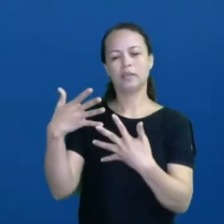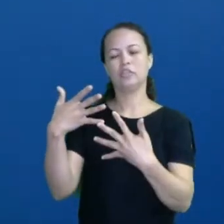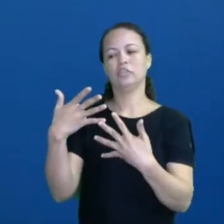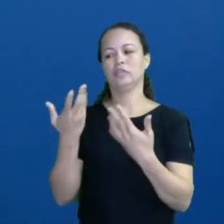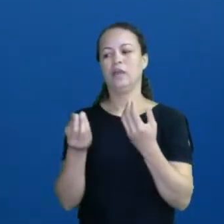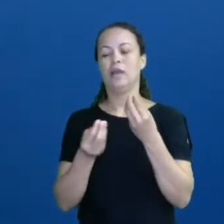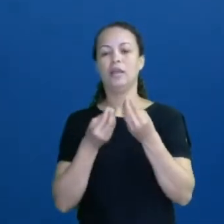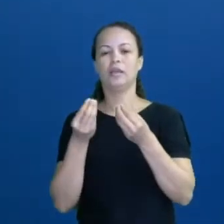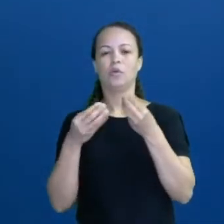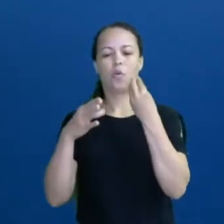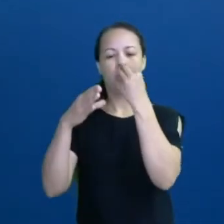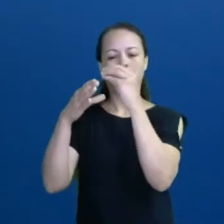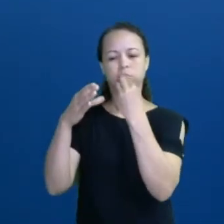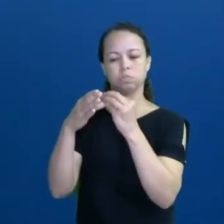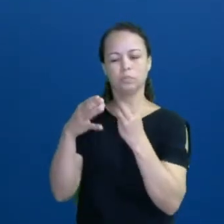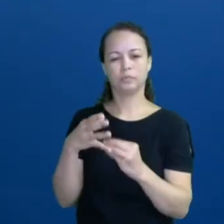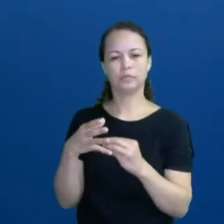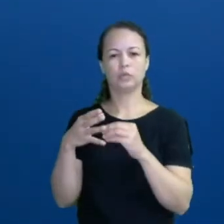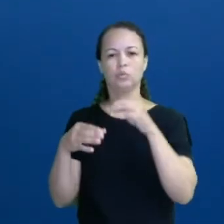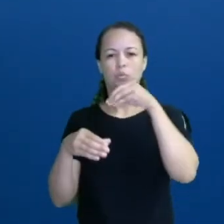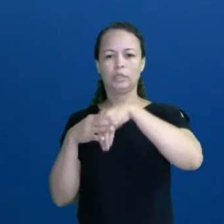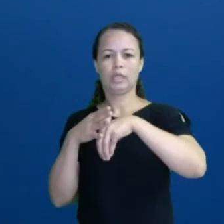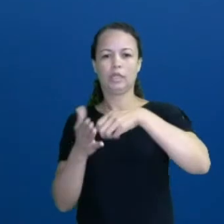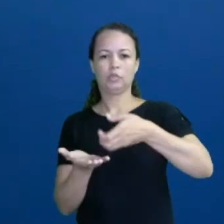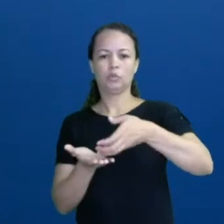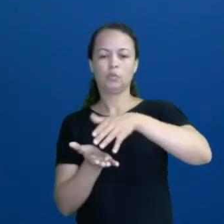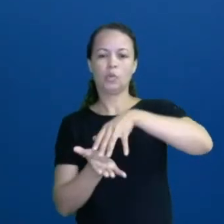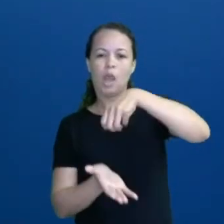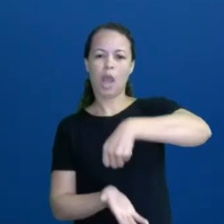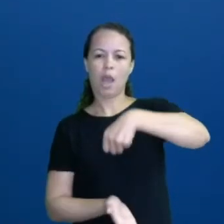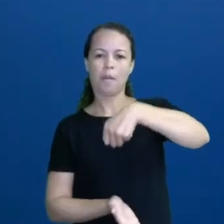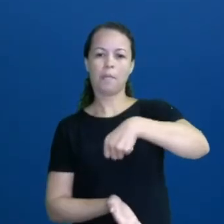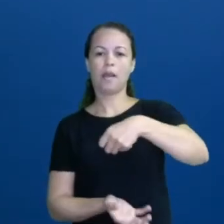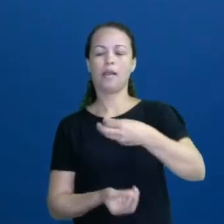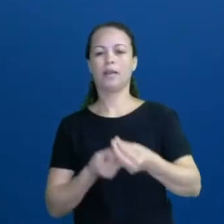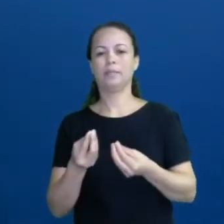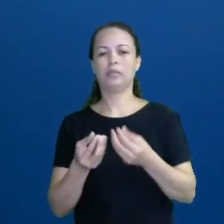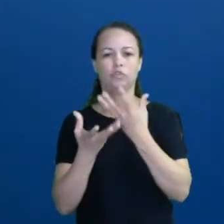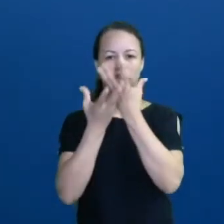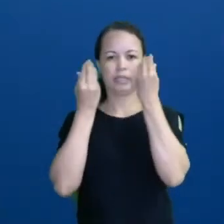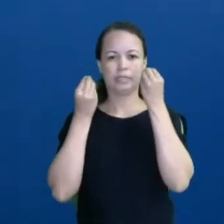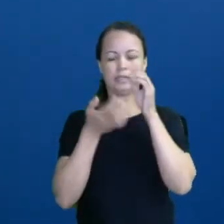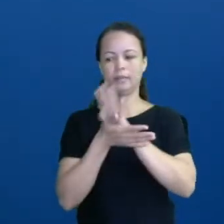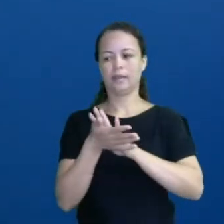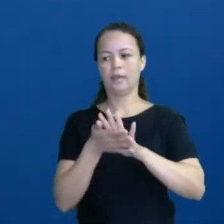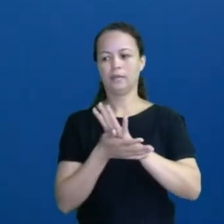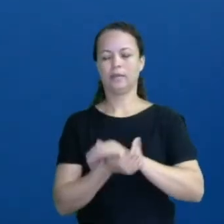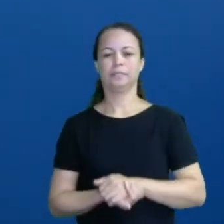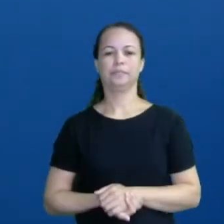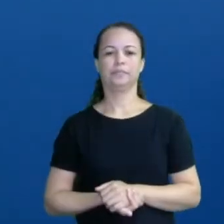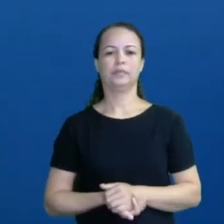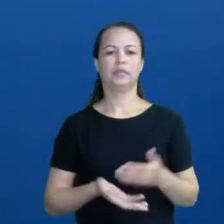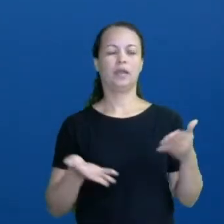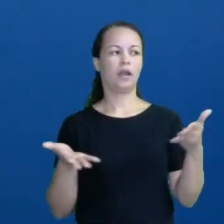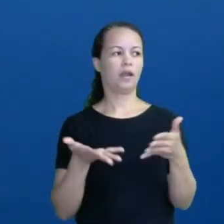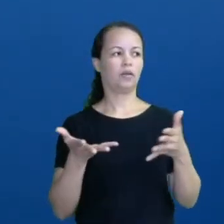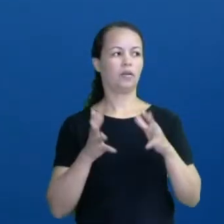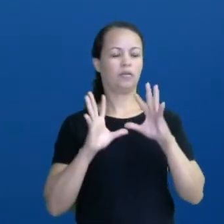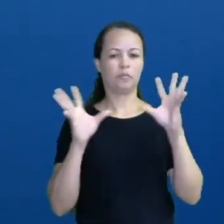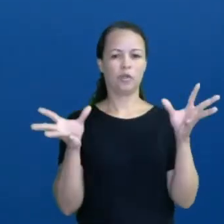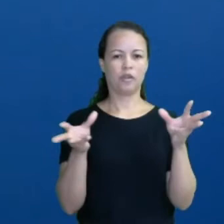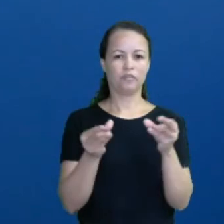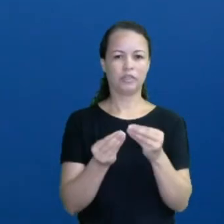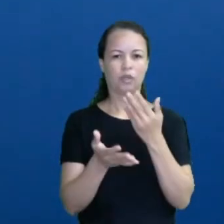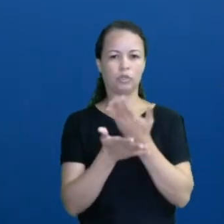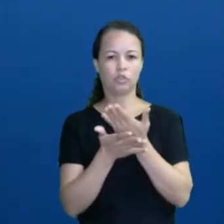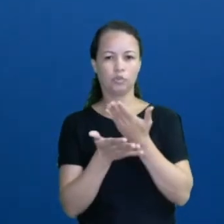iam colocar todos os produtos dentro da mala para não esquecer de nada. Vamos revisar o que a gente estudou hoje.